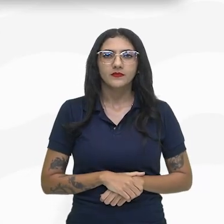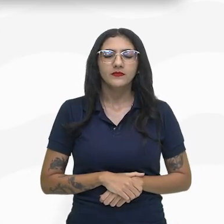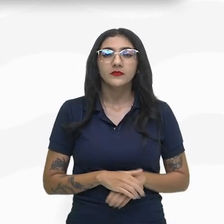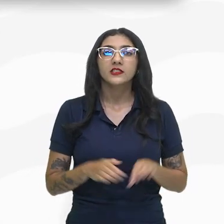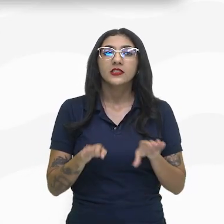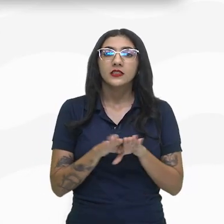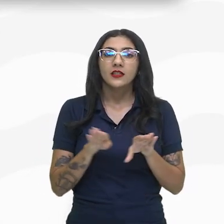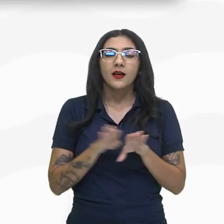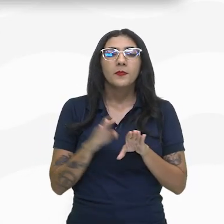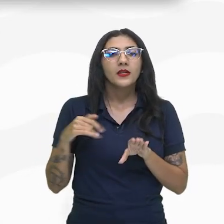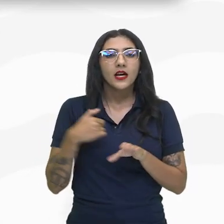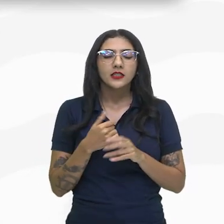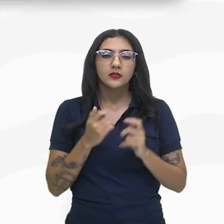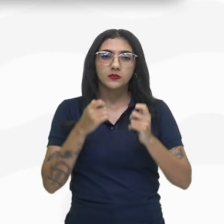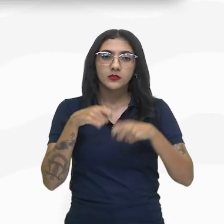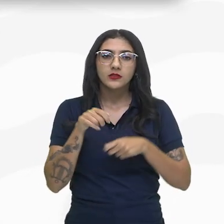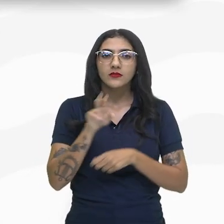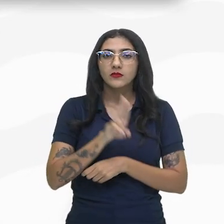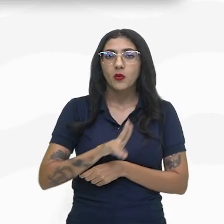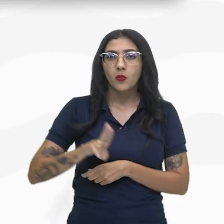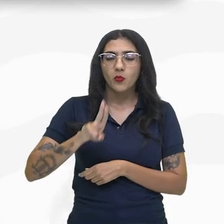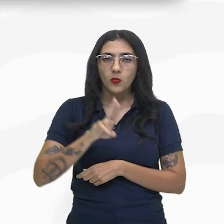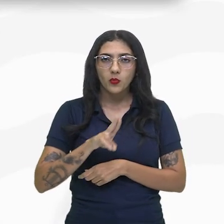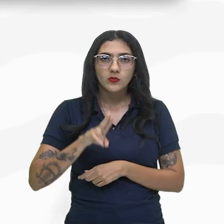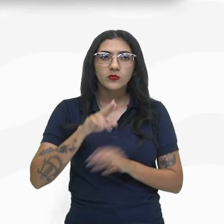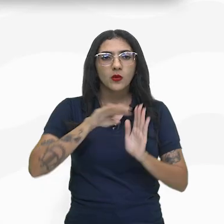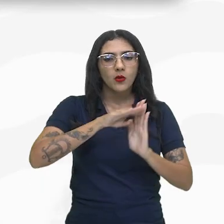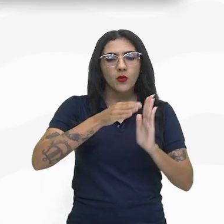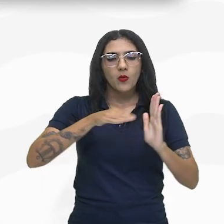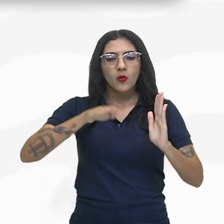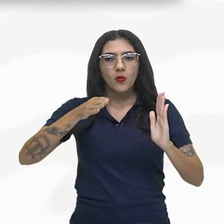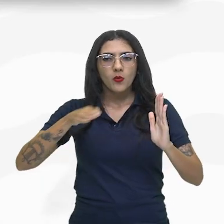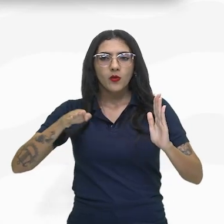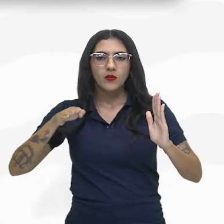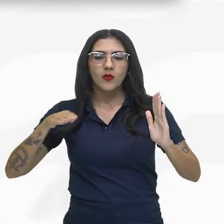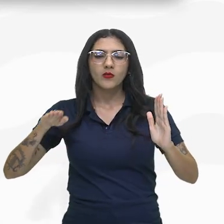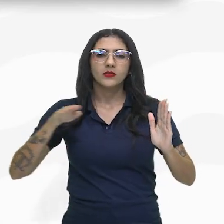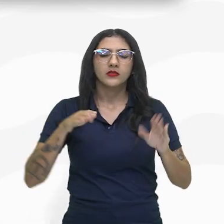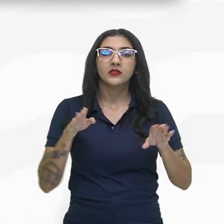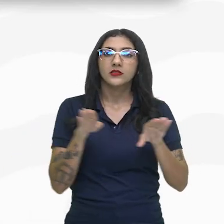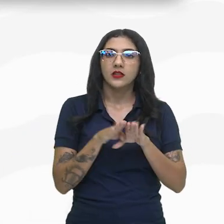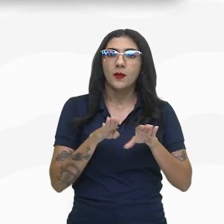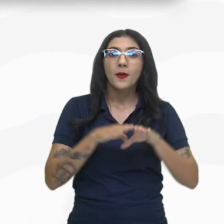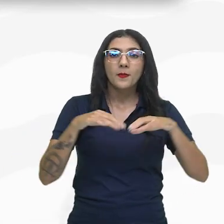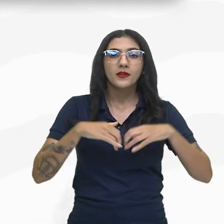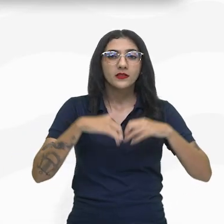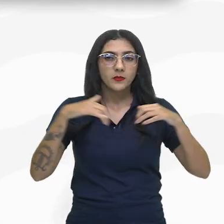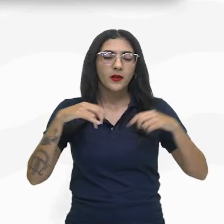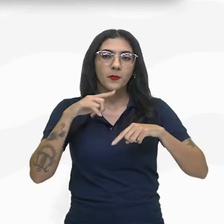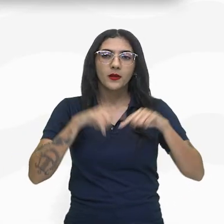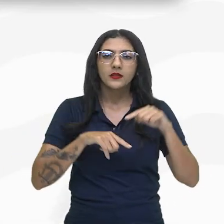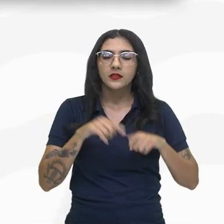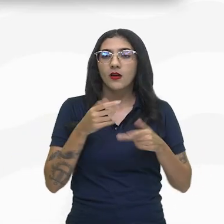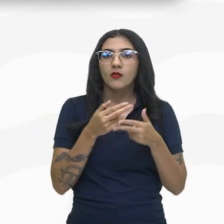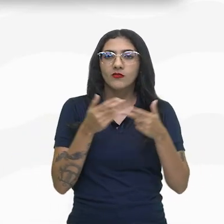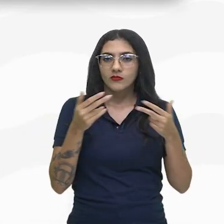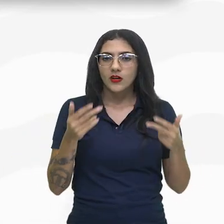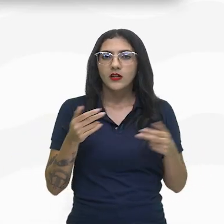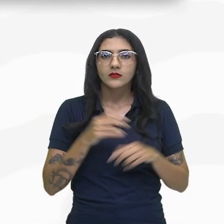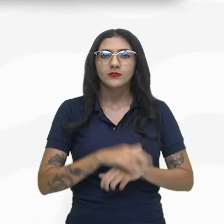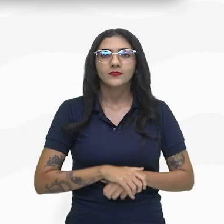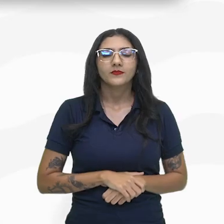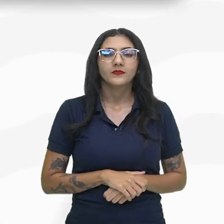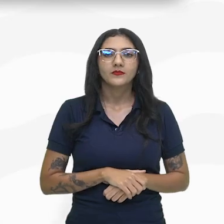usar condução e ondas também para separar plásticos e vidros de diferentes tipos. Tá ok,